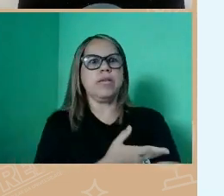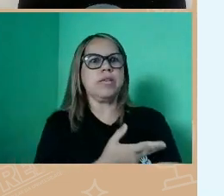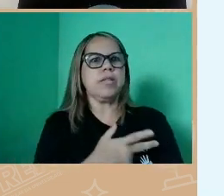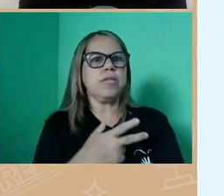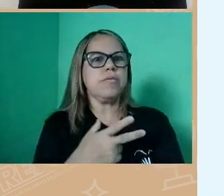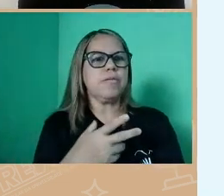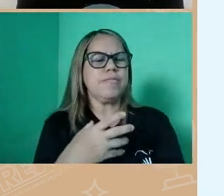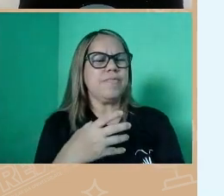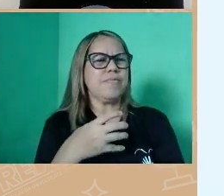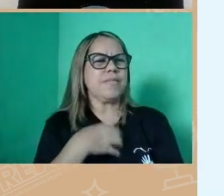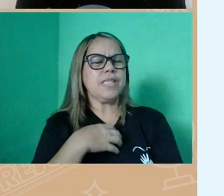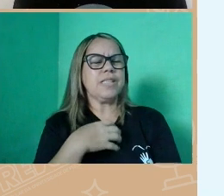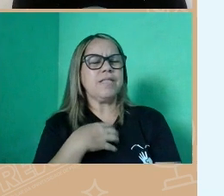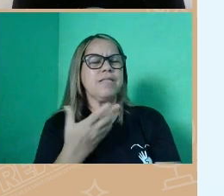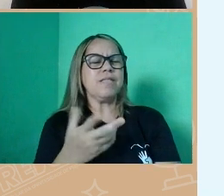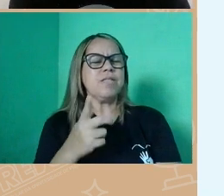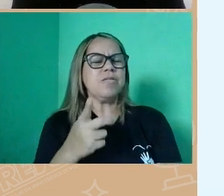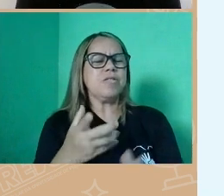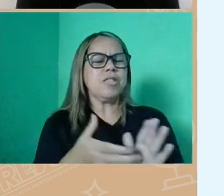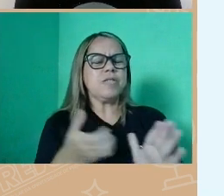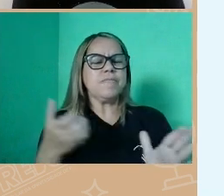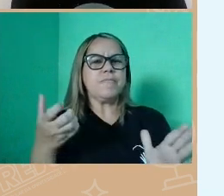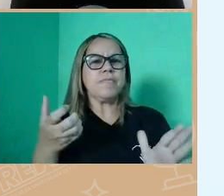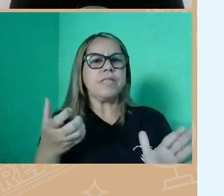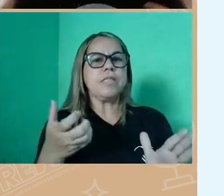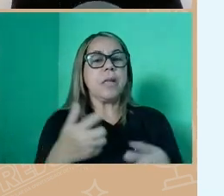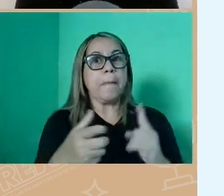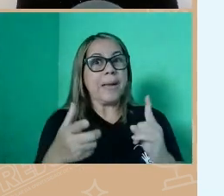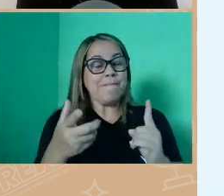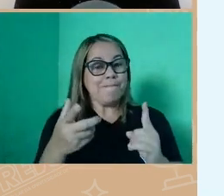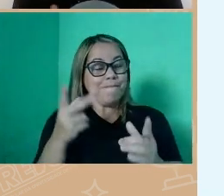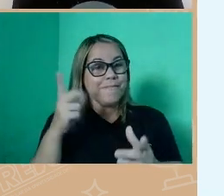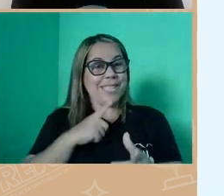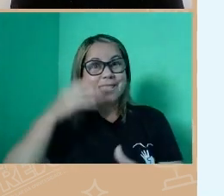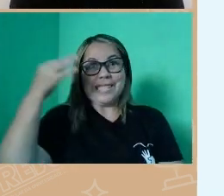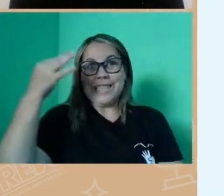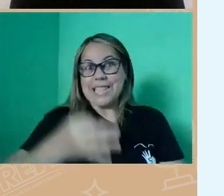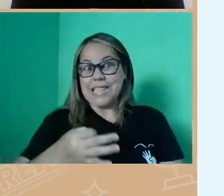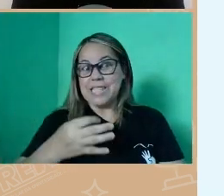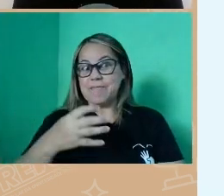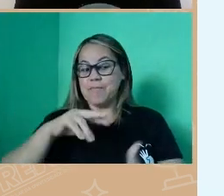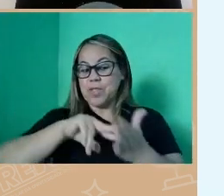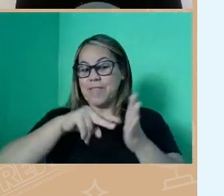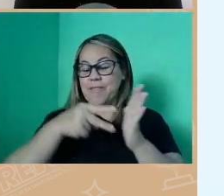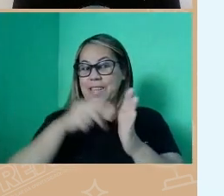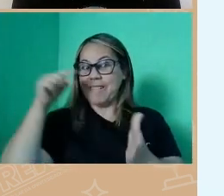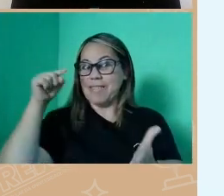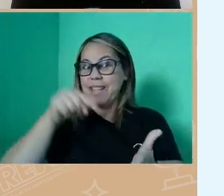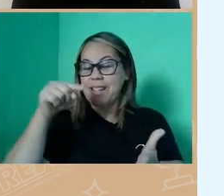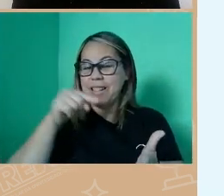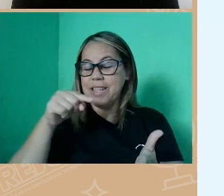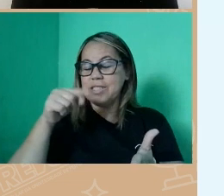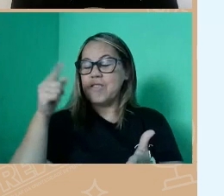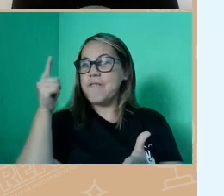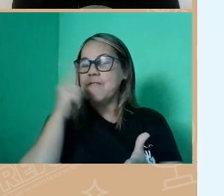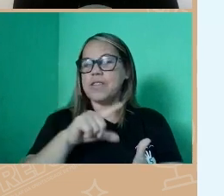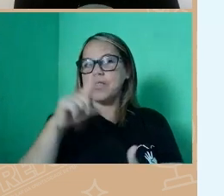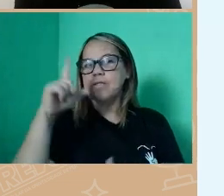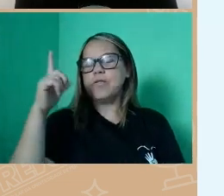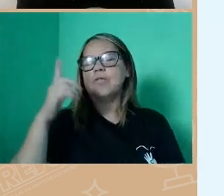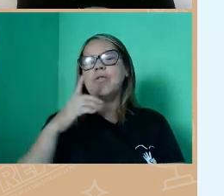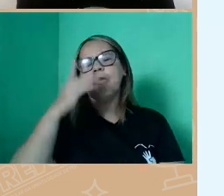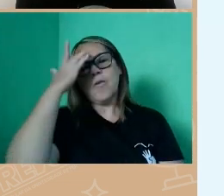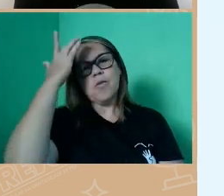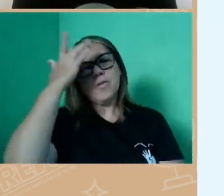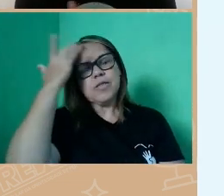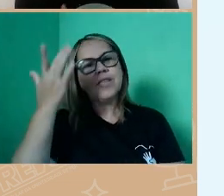extraído. Então, para garantir que o sentido esteja lá e seja mais fácil da gente conseguir alcançar o sentido,